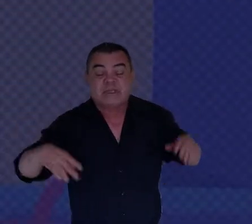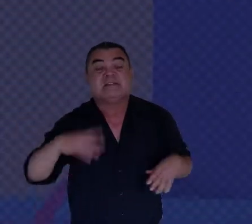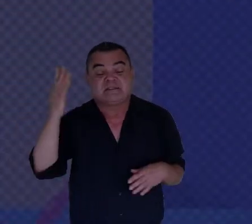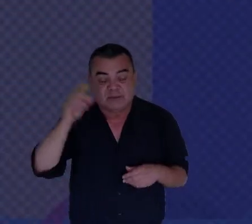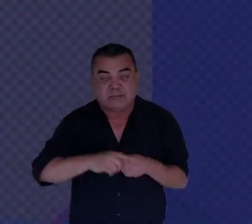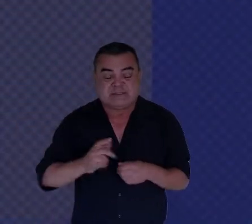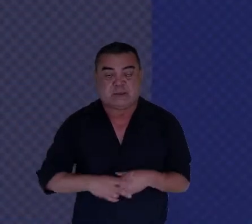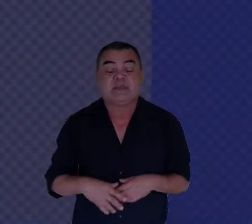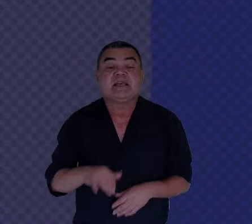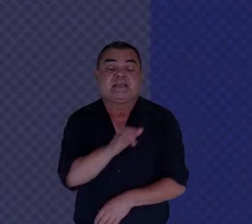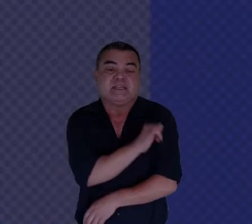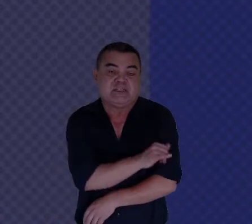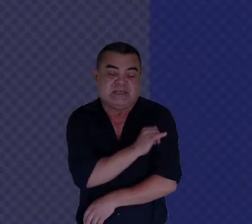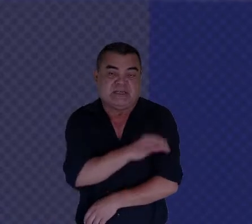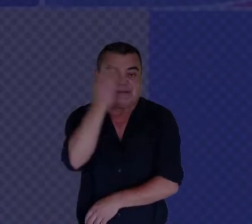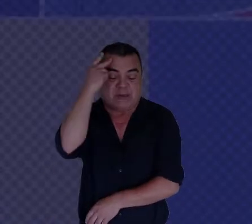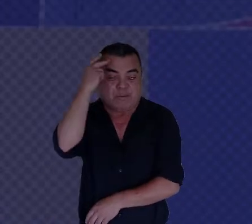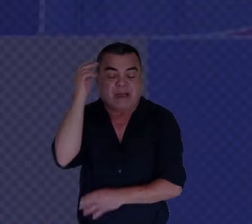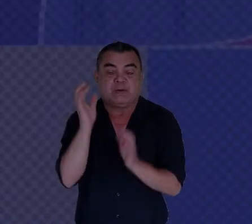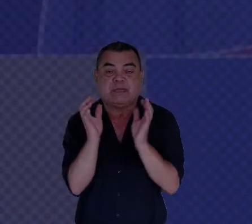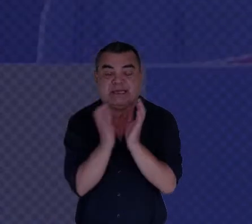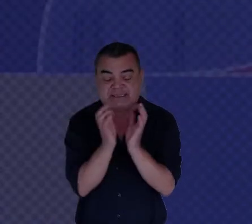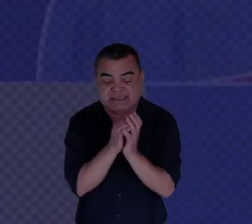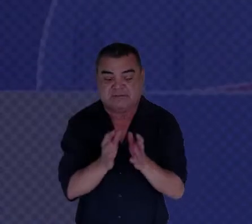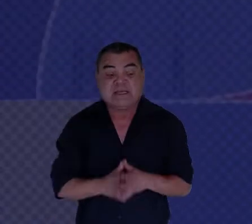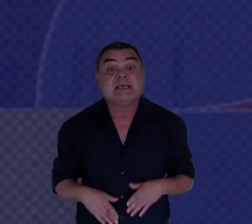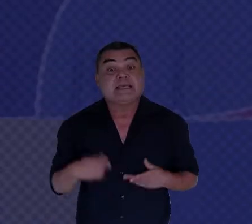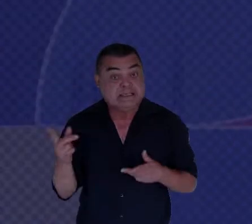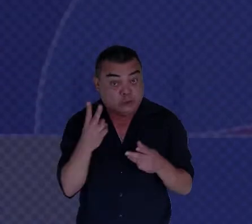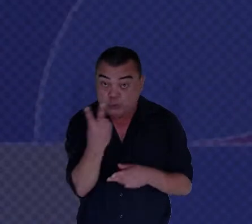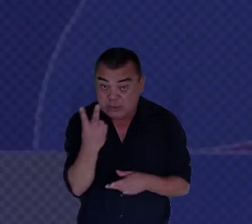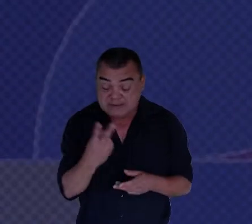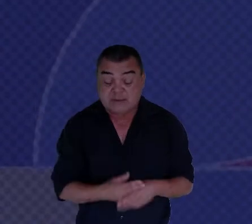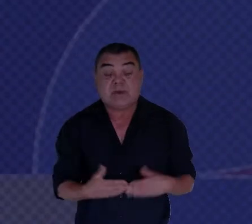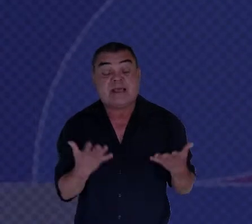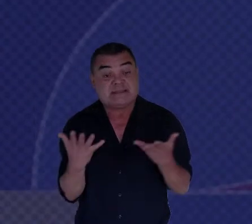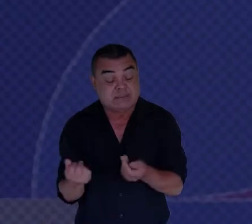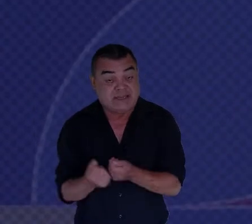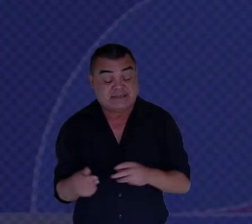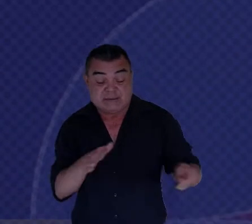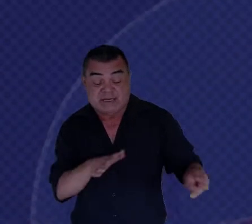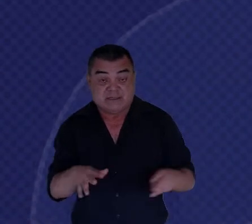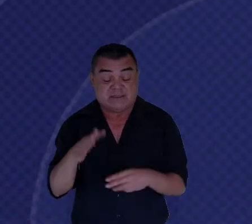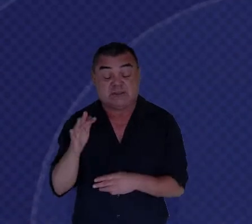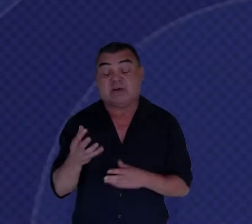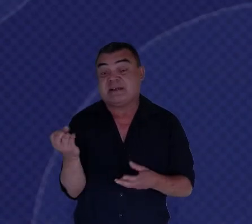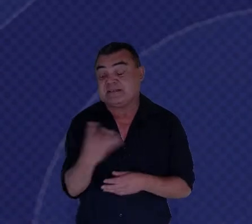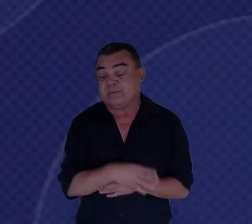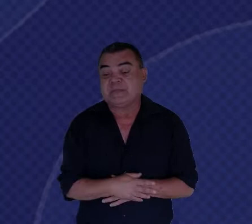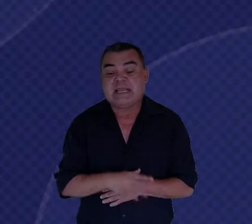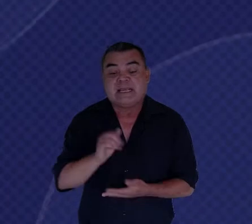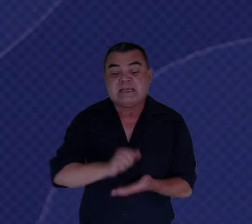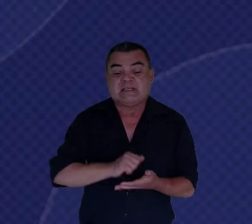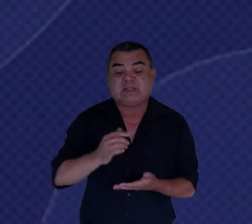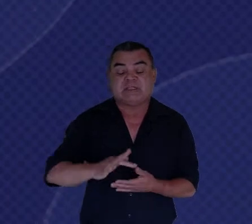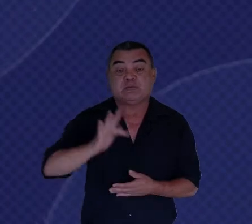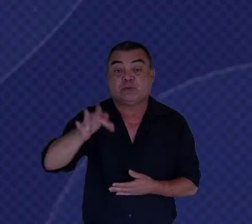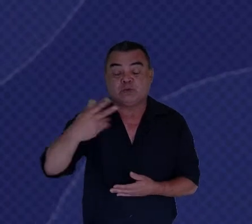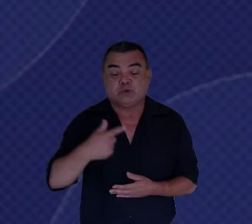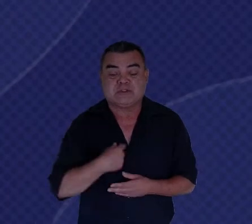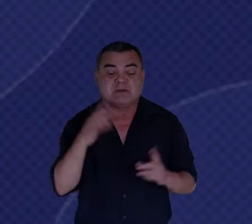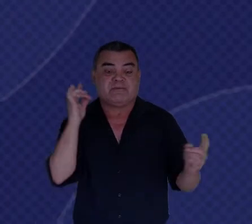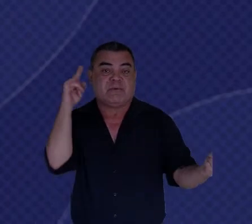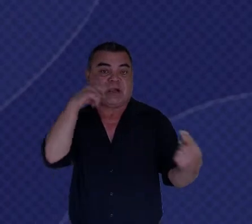Janeiro São Paulo Recife duas delas inclusive estão recebendo a semana de inovação e na agenda de futuros nós estamos focando